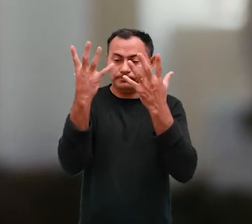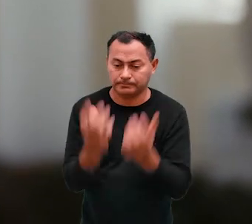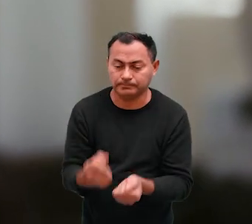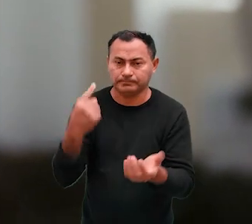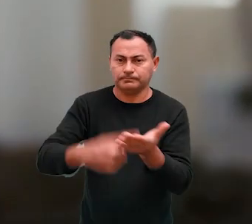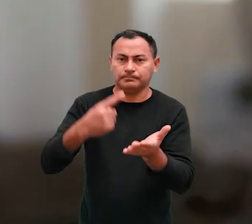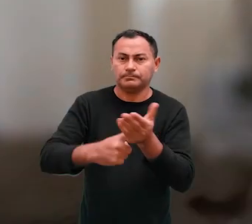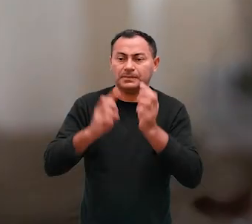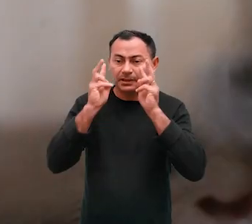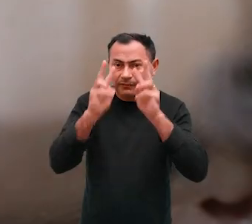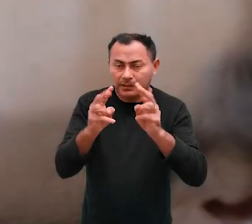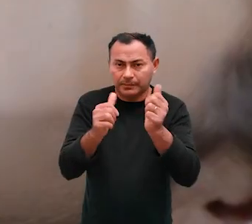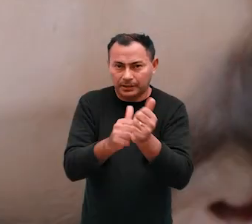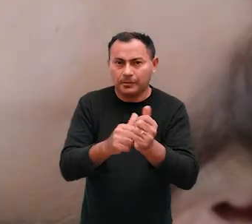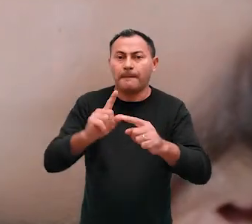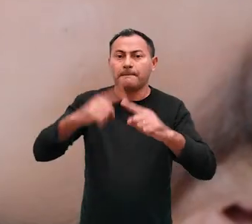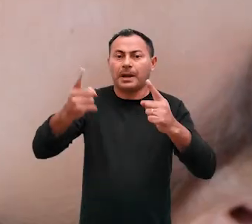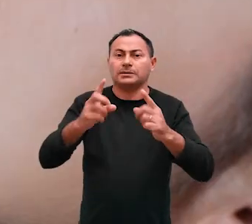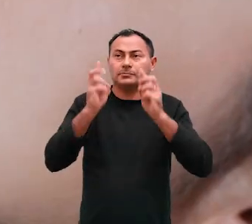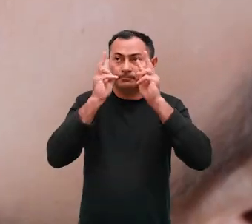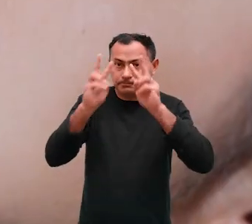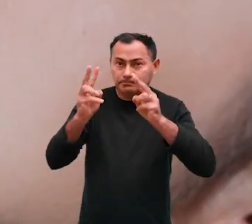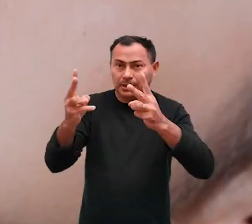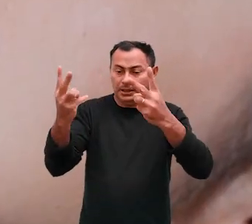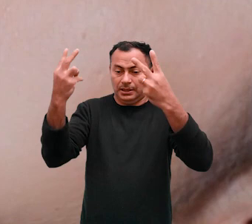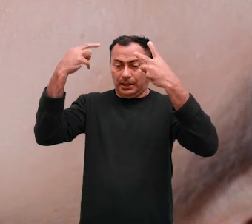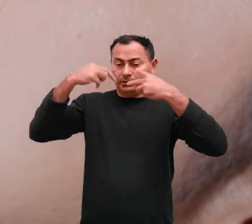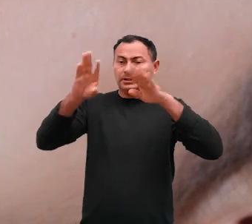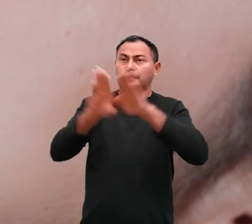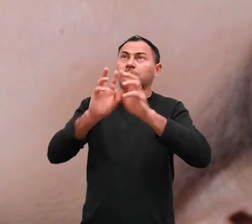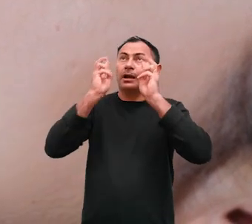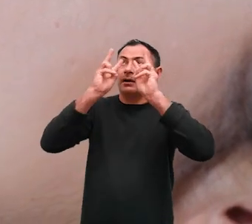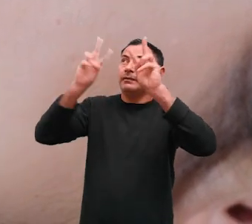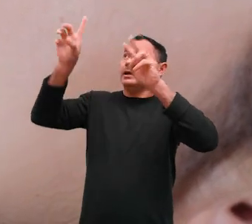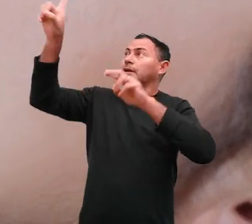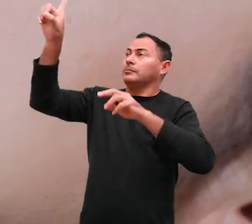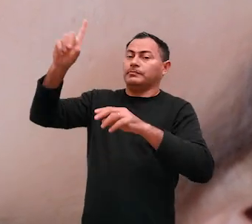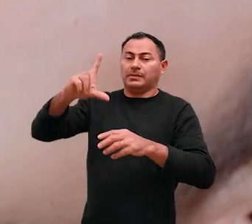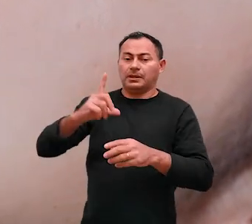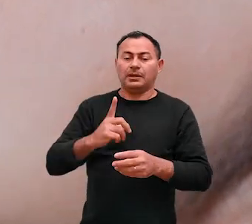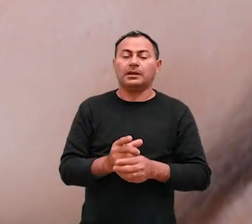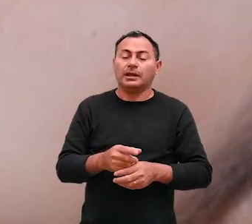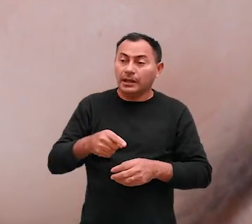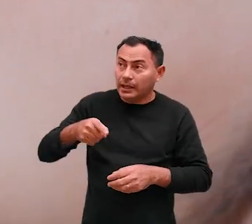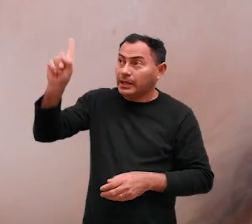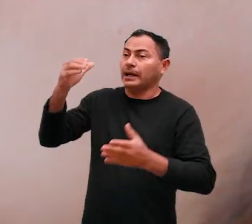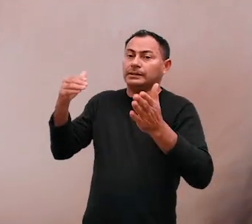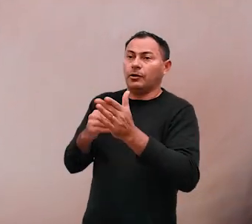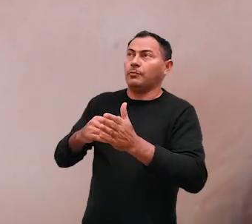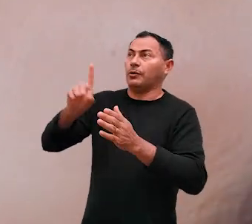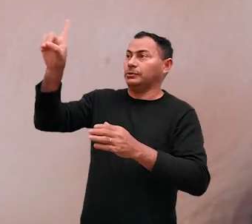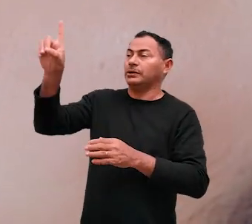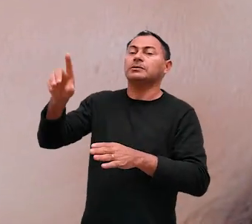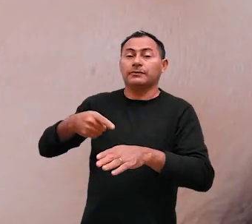o compromisso de olhar ao redor. Mas tem que ser um olhar para dentro e para o alto, que envolve vir até o próprio Deus e ao